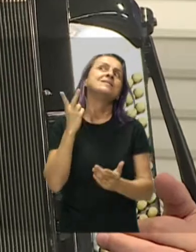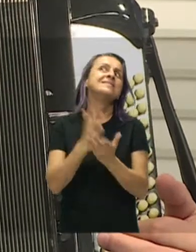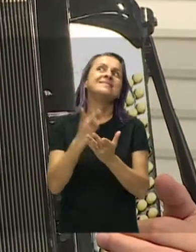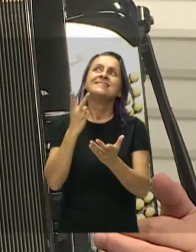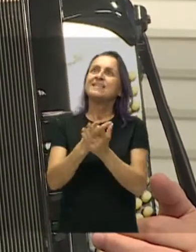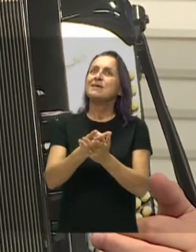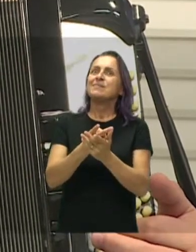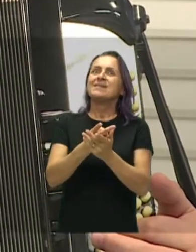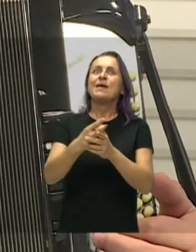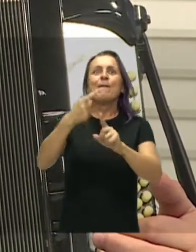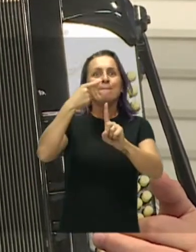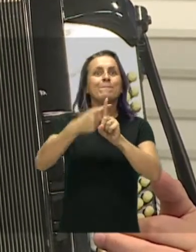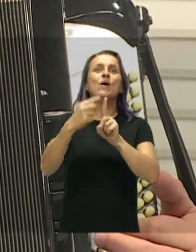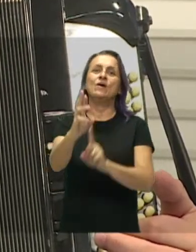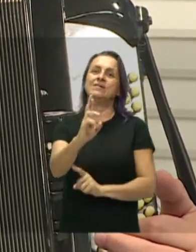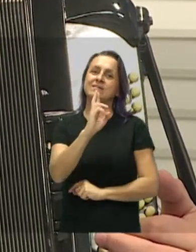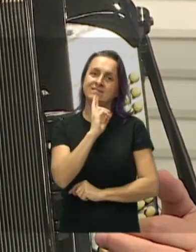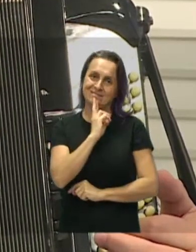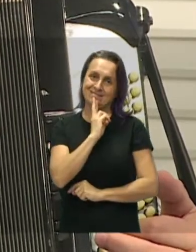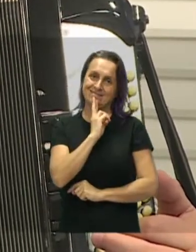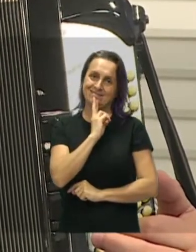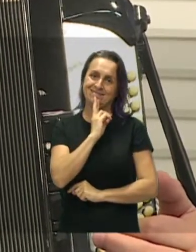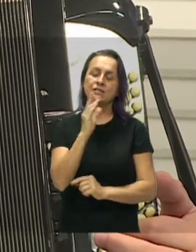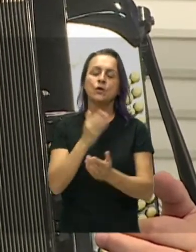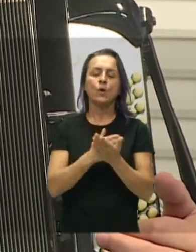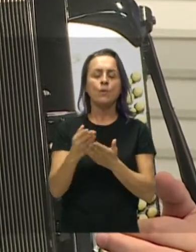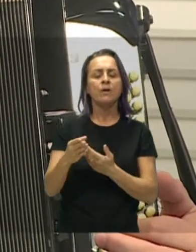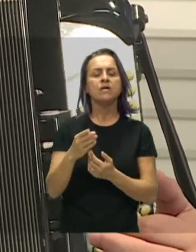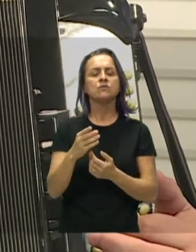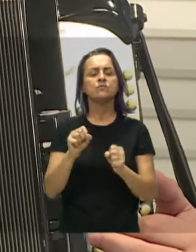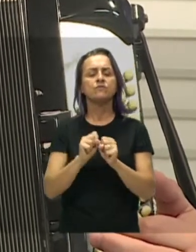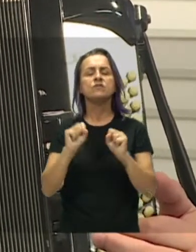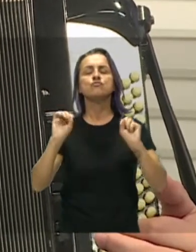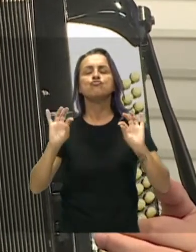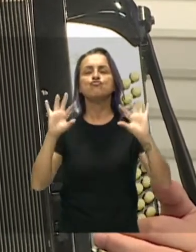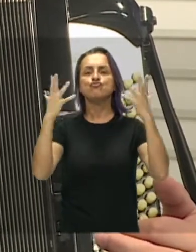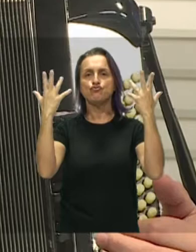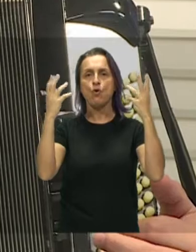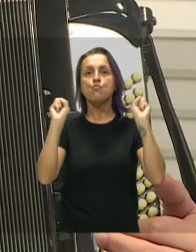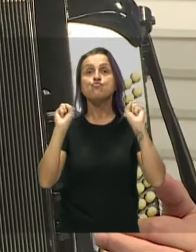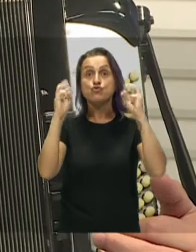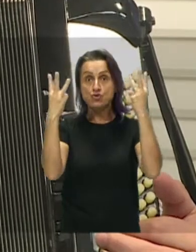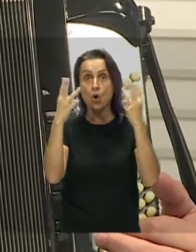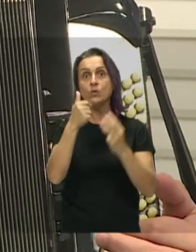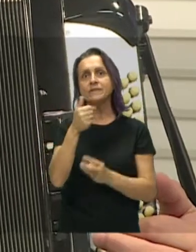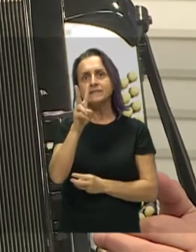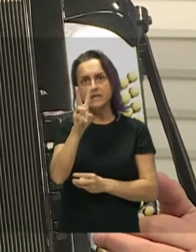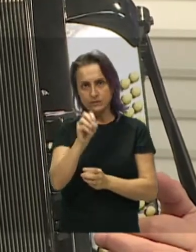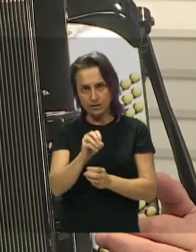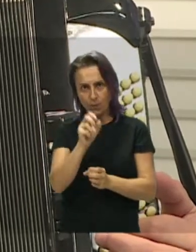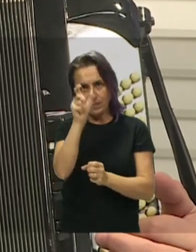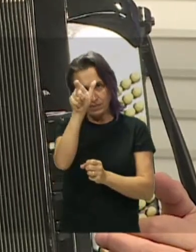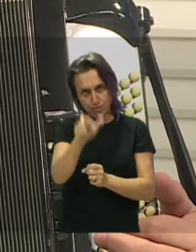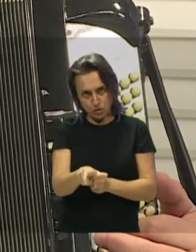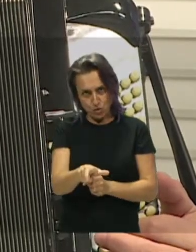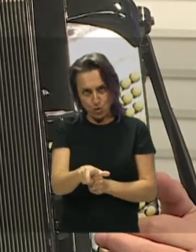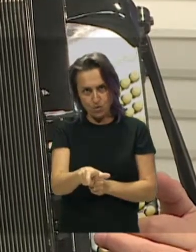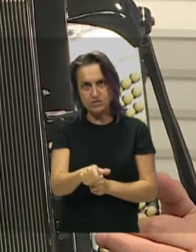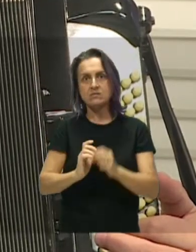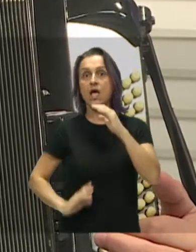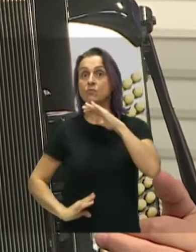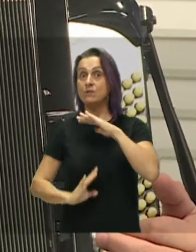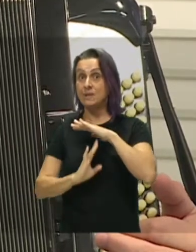princípio a gente ia fazer para 150 pessoas, que era o nosso limite. Começou a vender, a gente teve que mudar para um